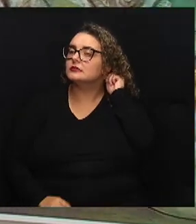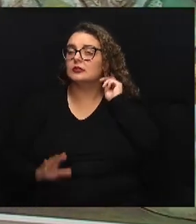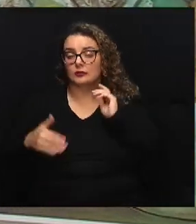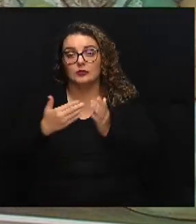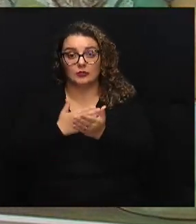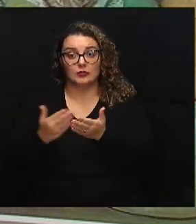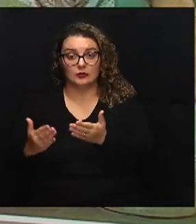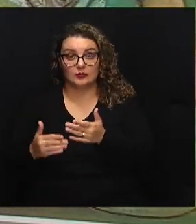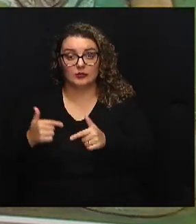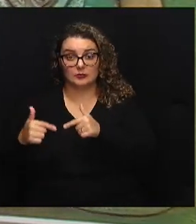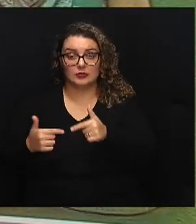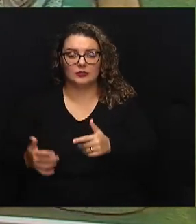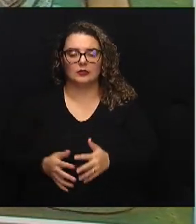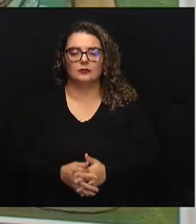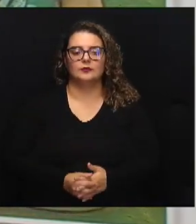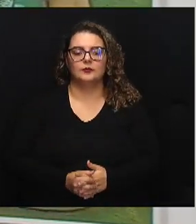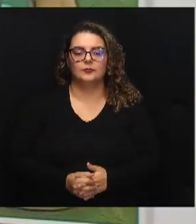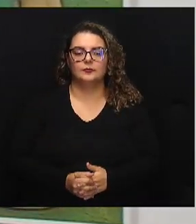muito com